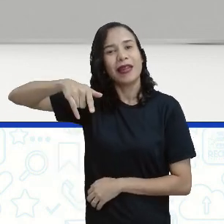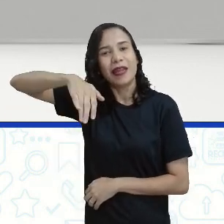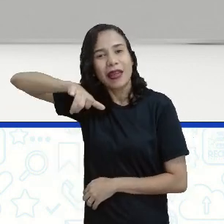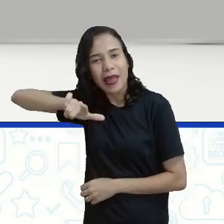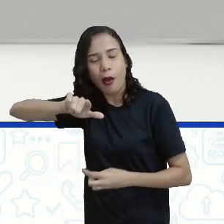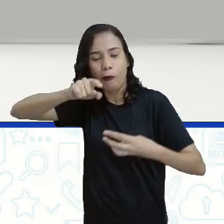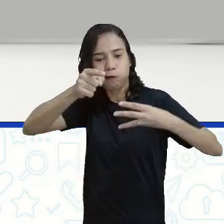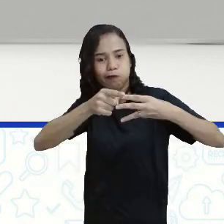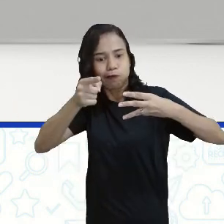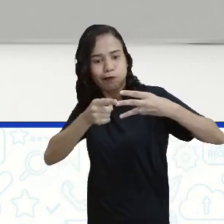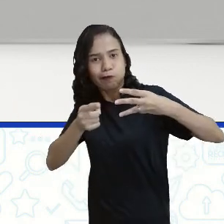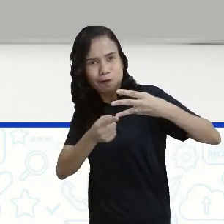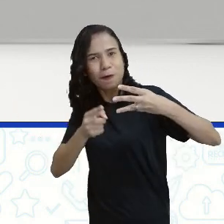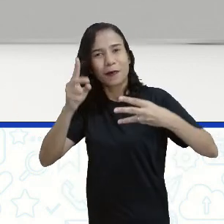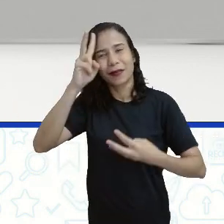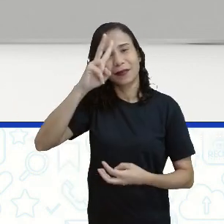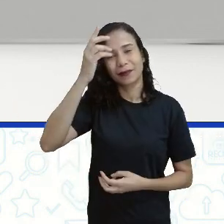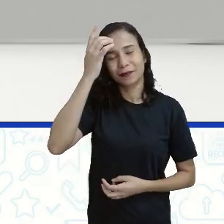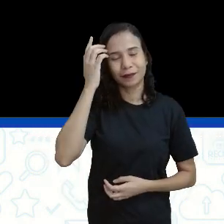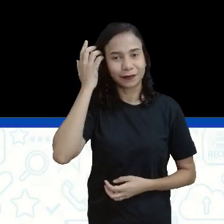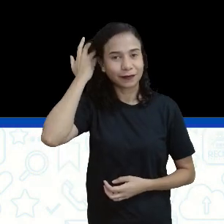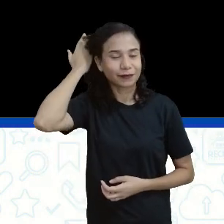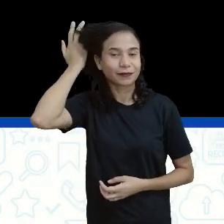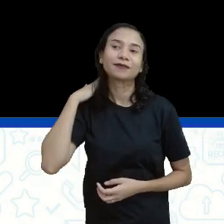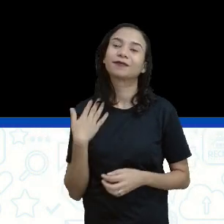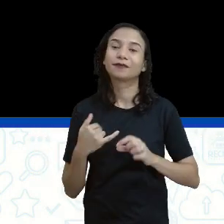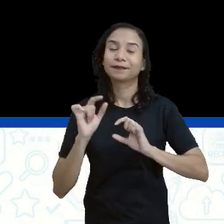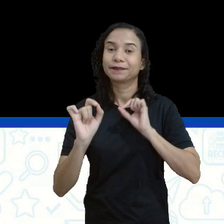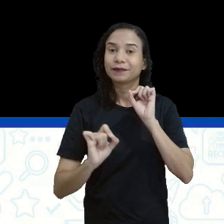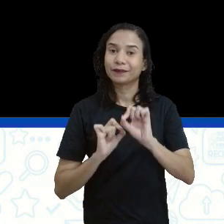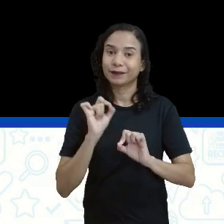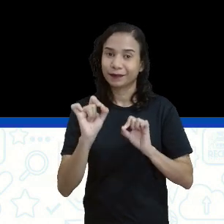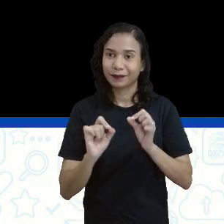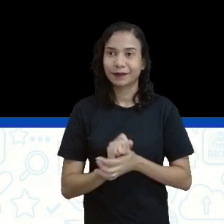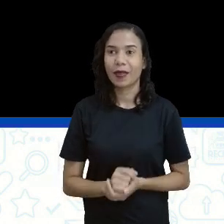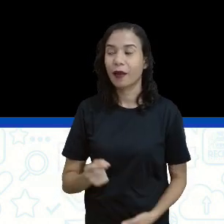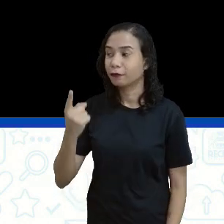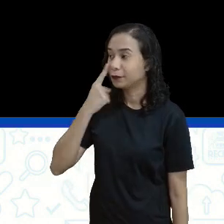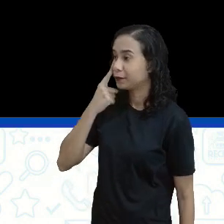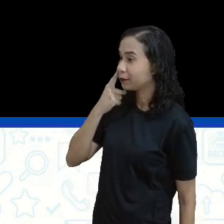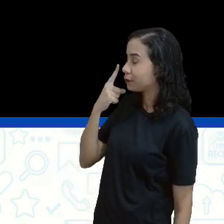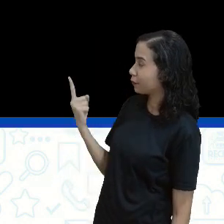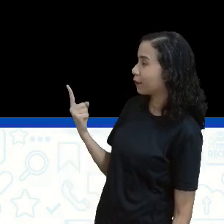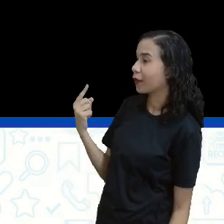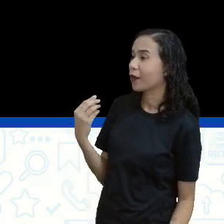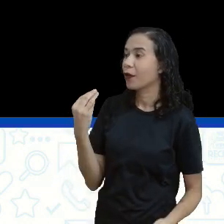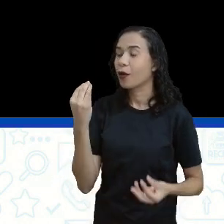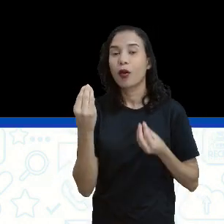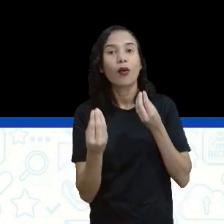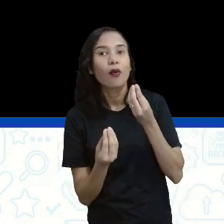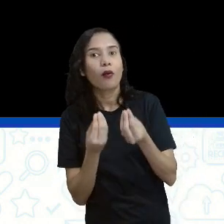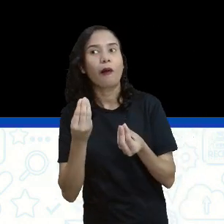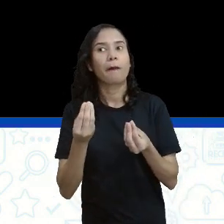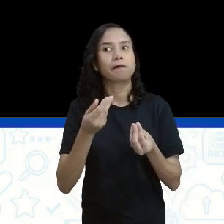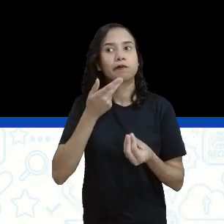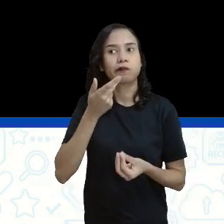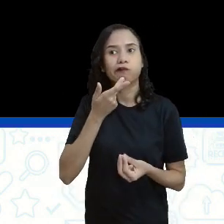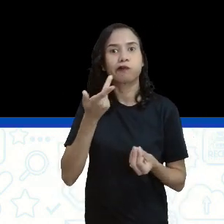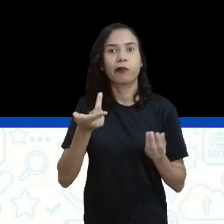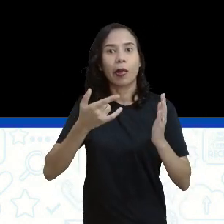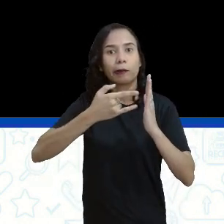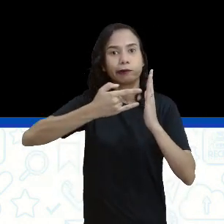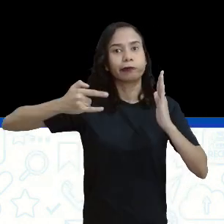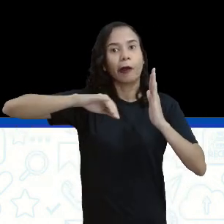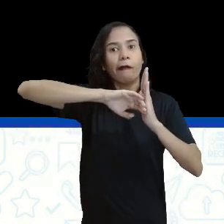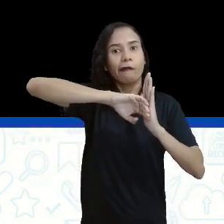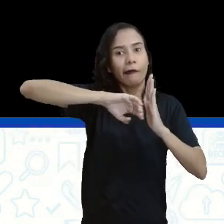cobalto e tudo mais, tá certo? E aí, olha só como é que se repele, né, um ímã